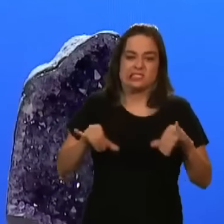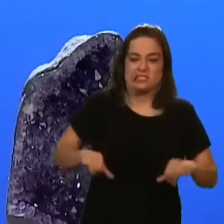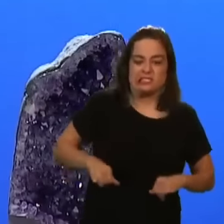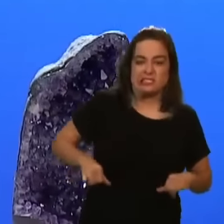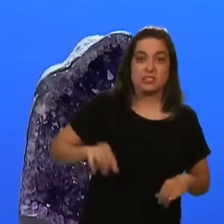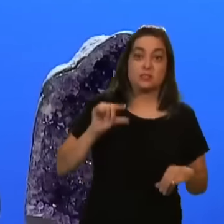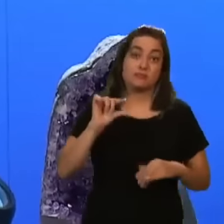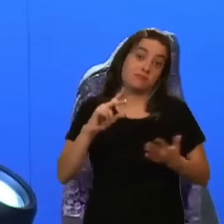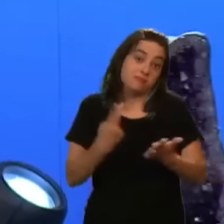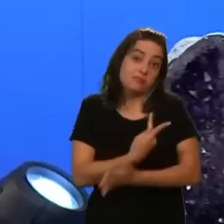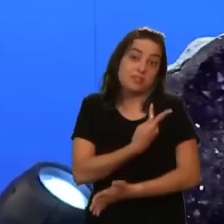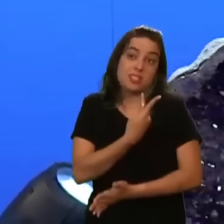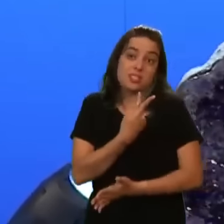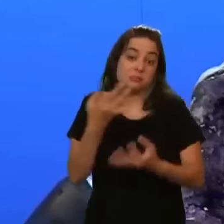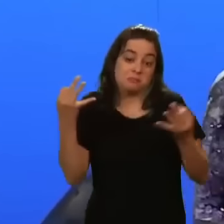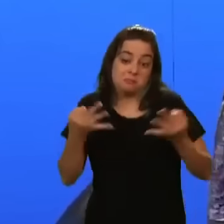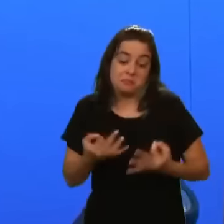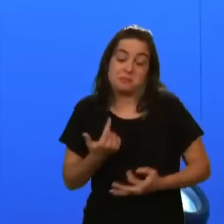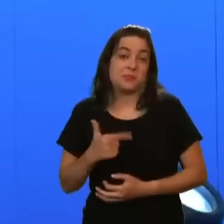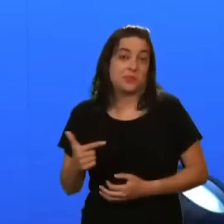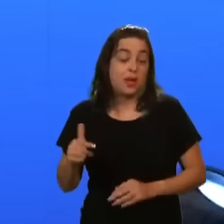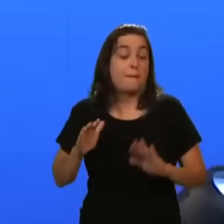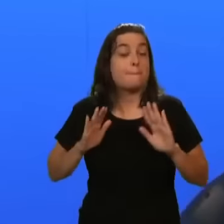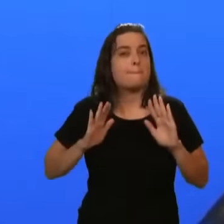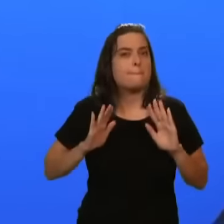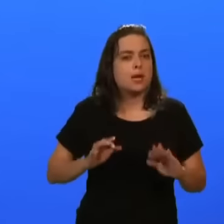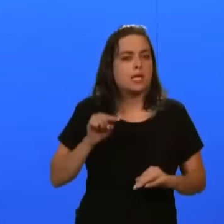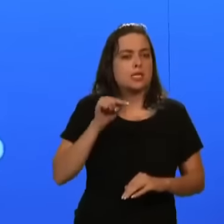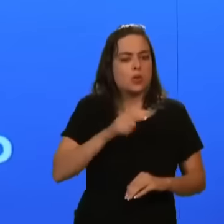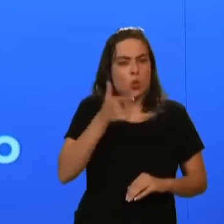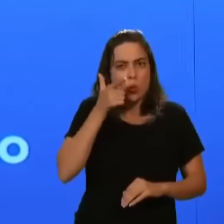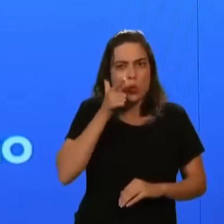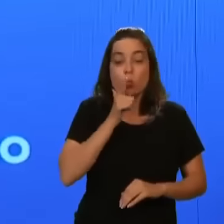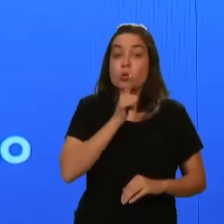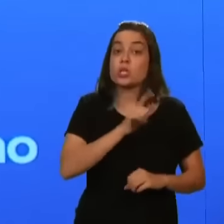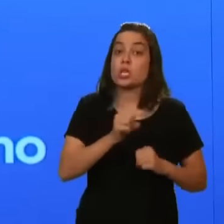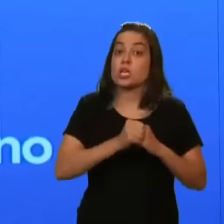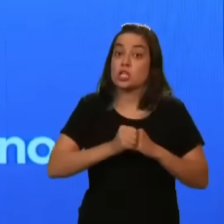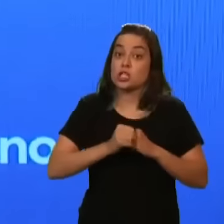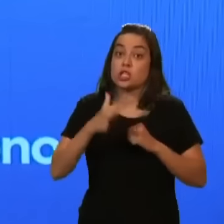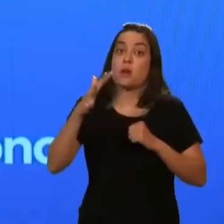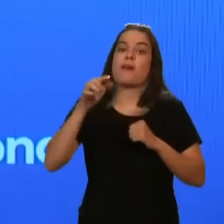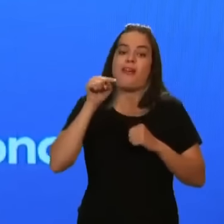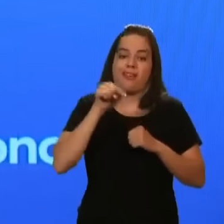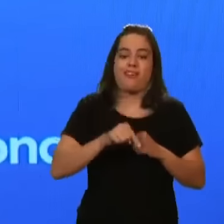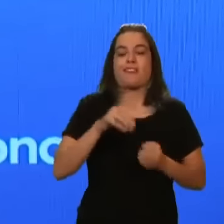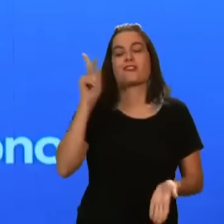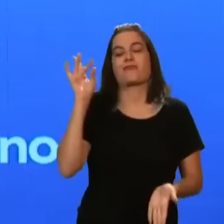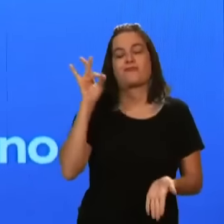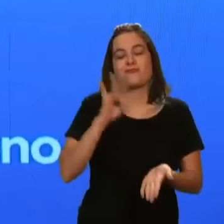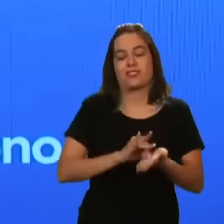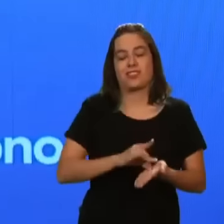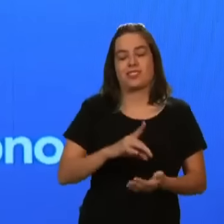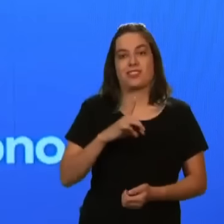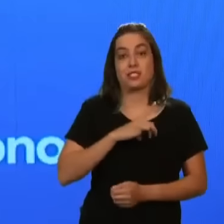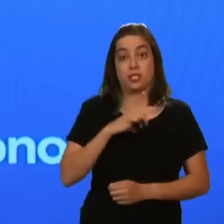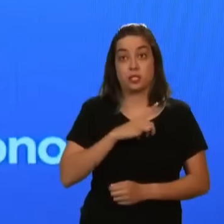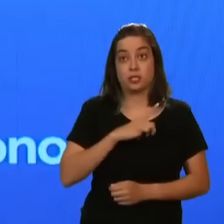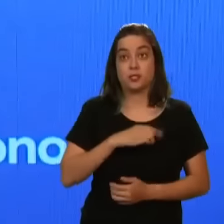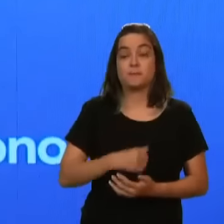São inclusões no processo de mineração, mas isso é que garante que aquele diamante é de verdade.